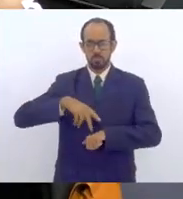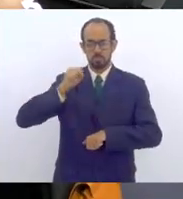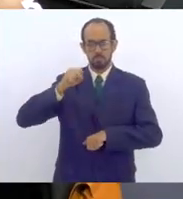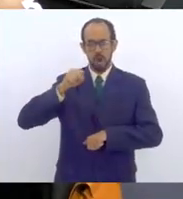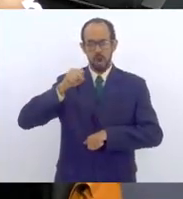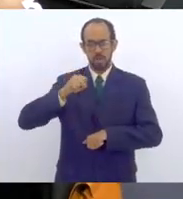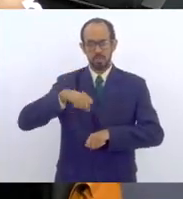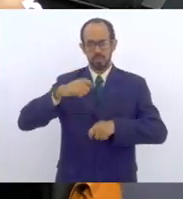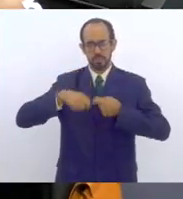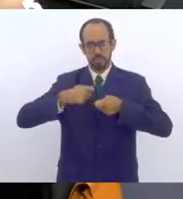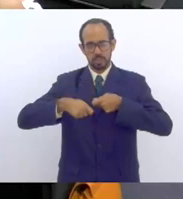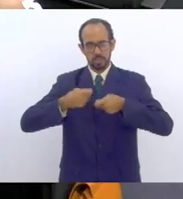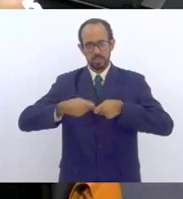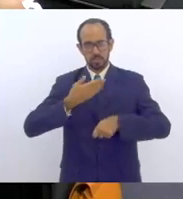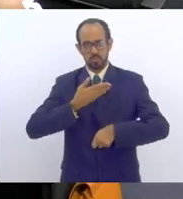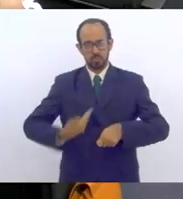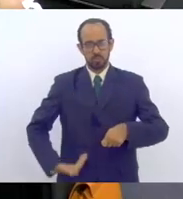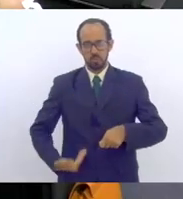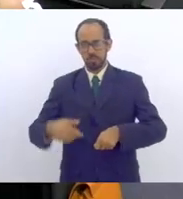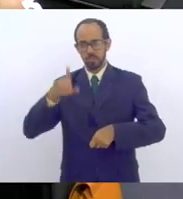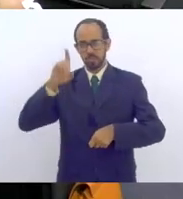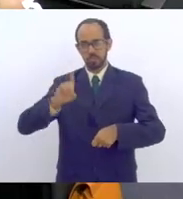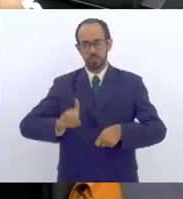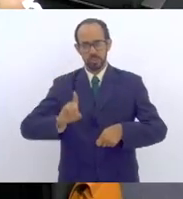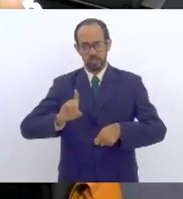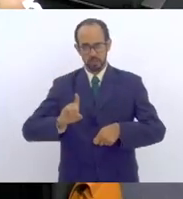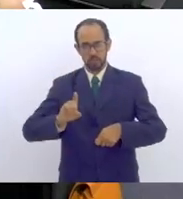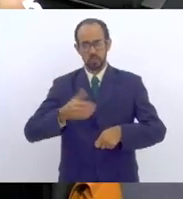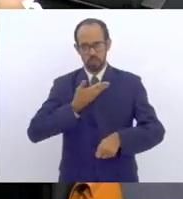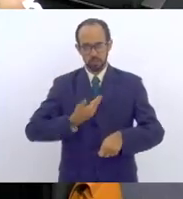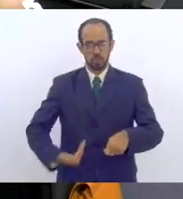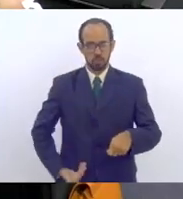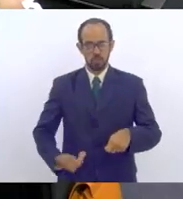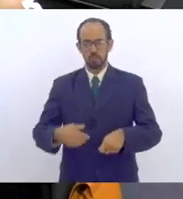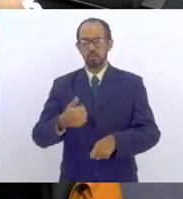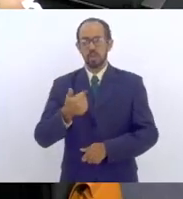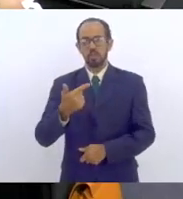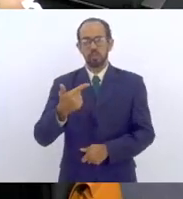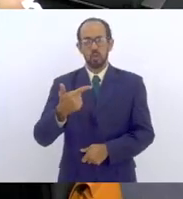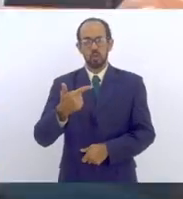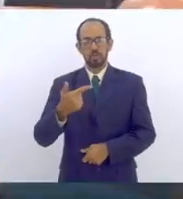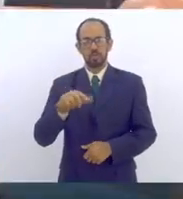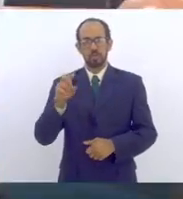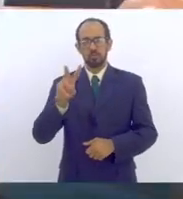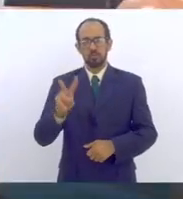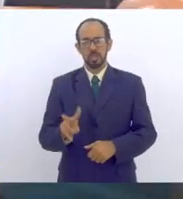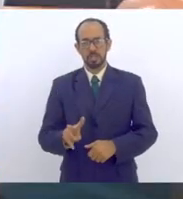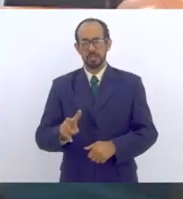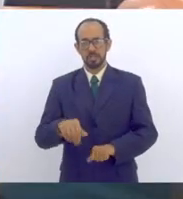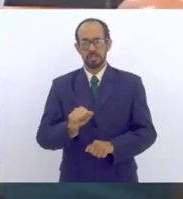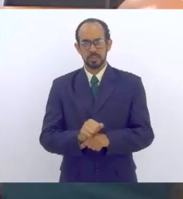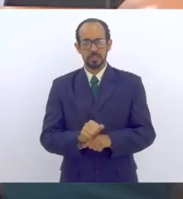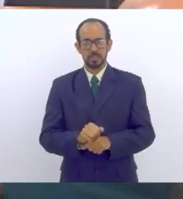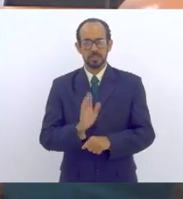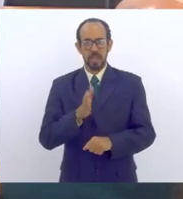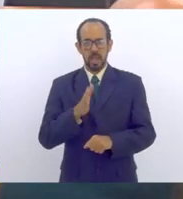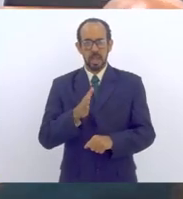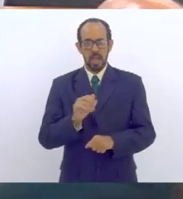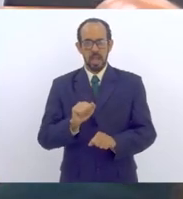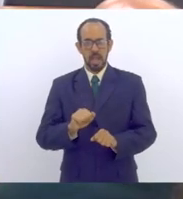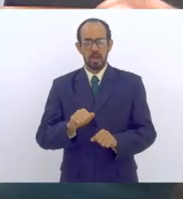em gestão pública e direito público e foi 12 vezes congressista no Congresso Brasileiro de Direito